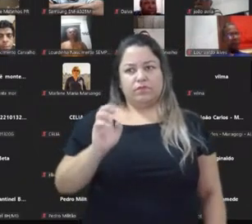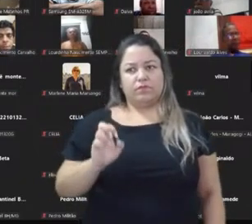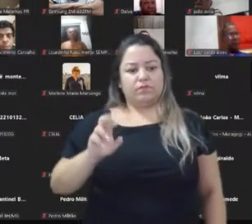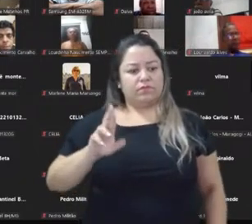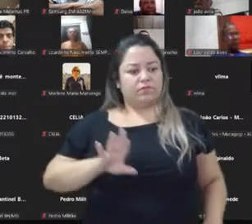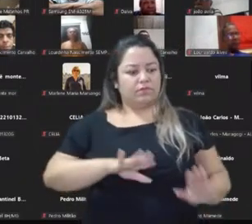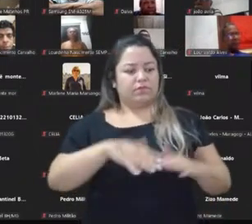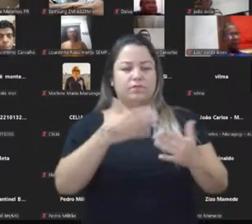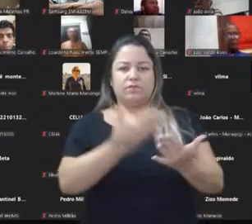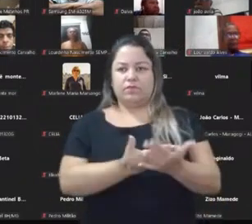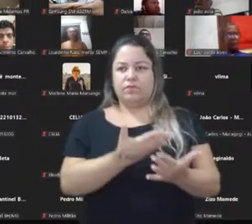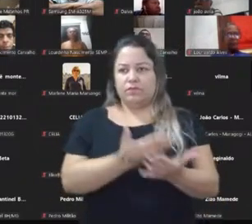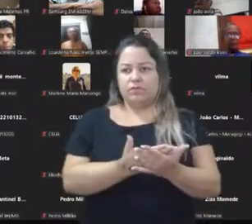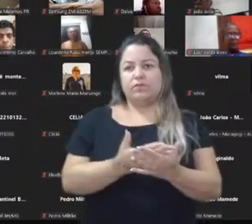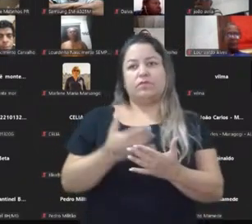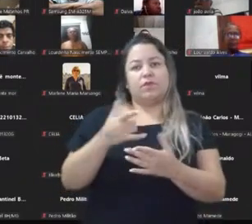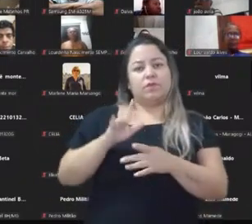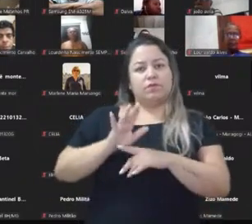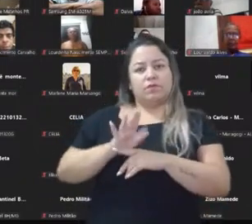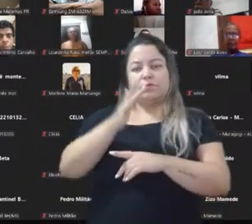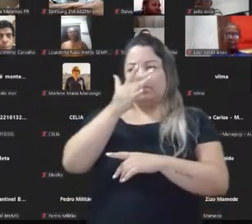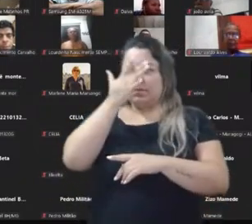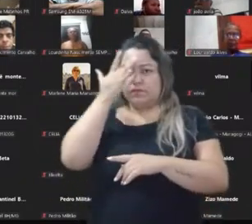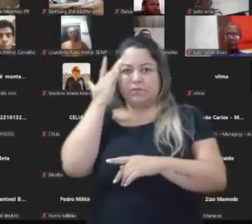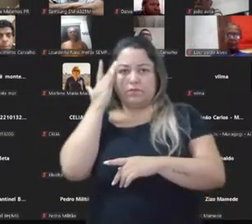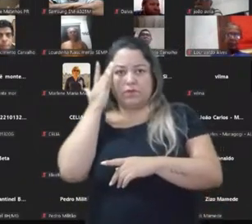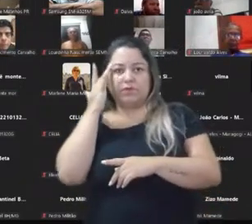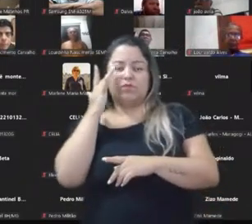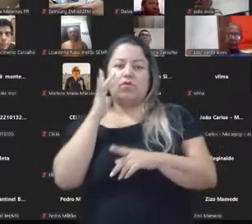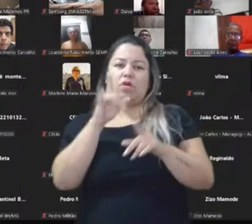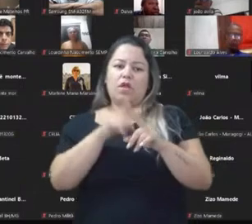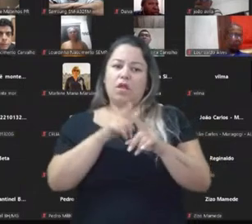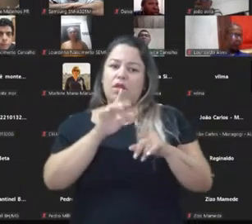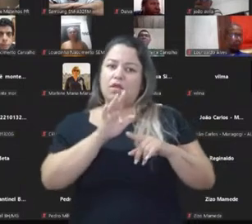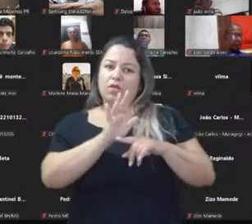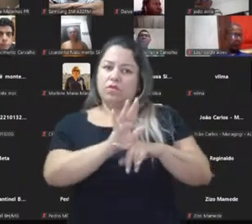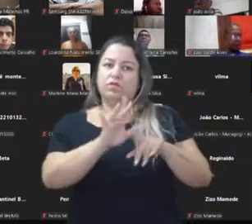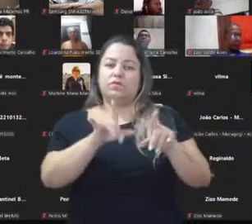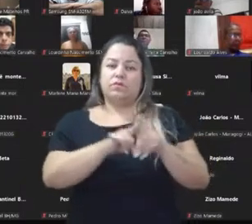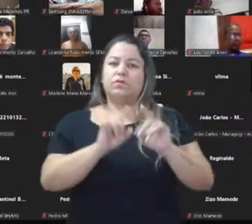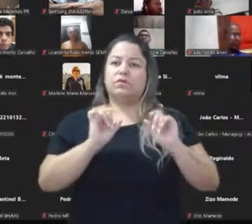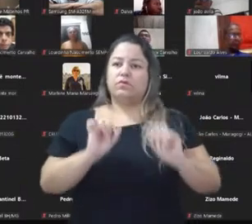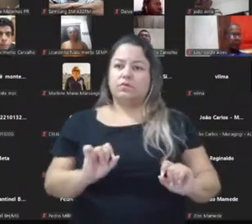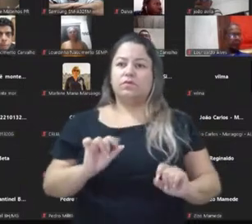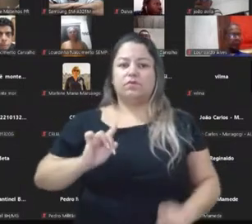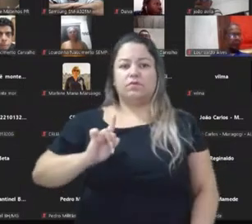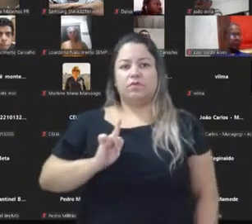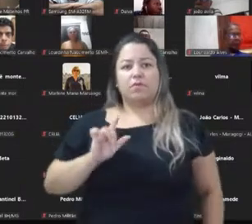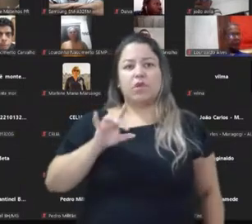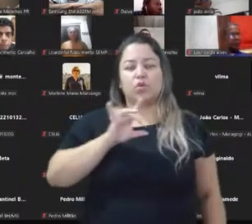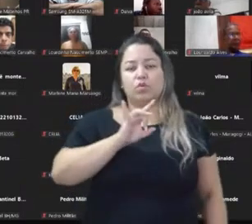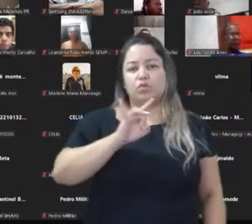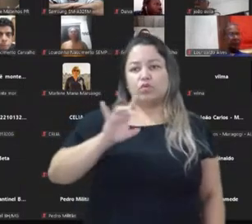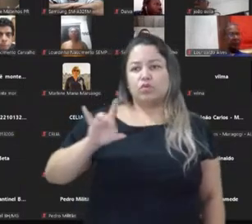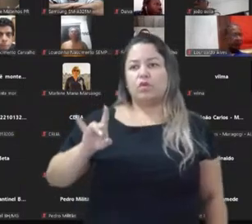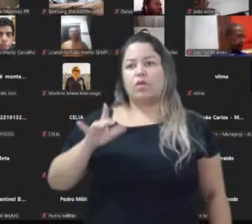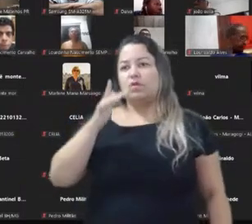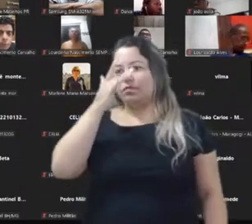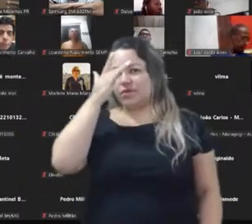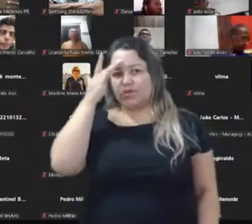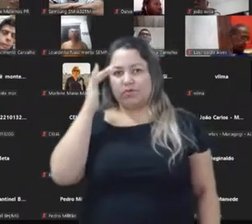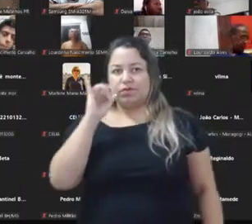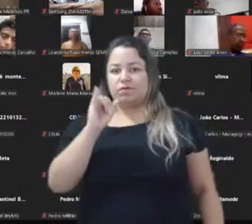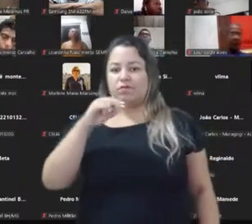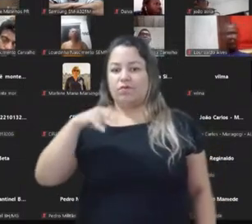influências que nada mais é do que a liderança só que no ambiente digital né pra gente também não ficar nesse negócio só das dos influên achando que é